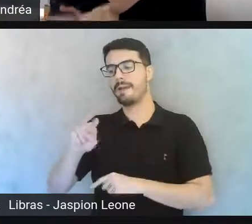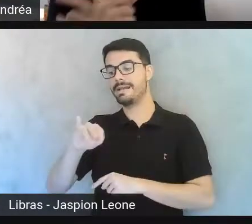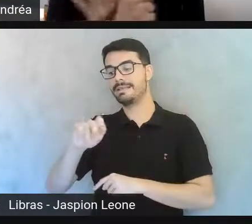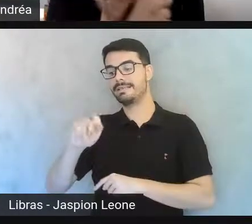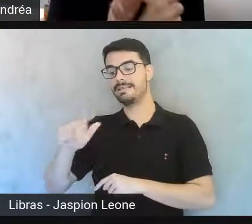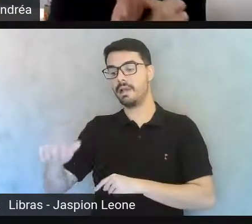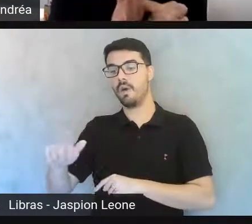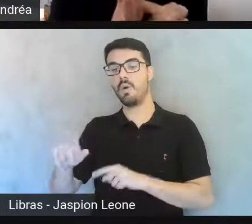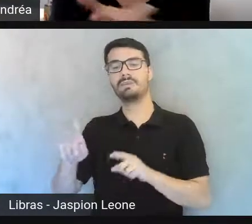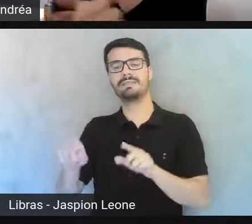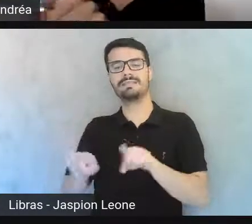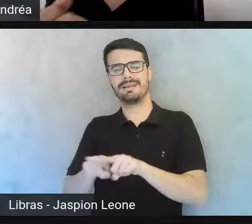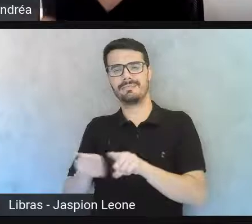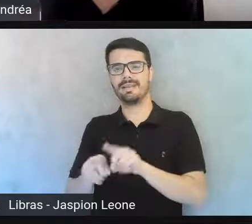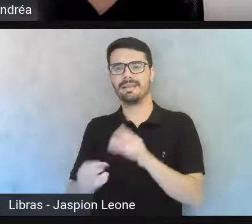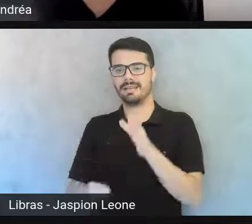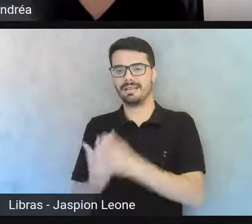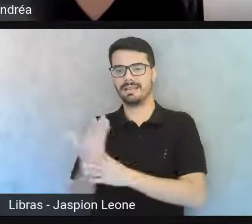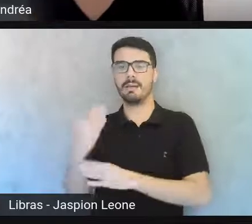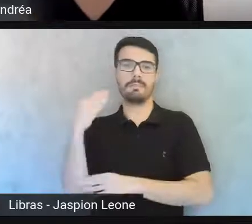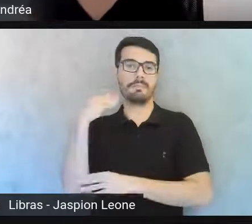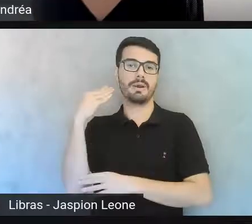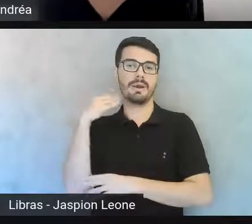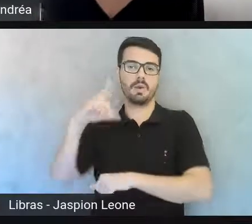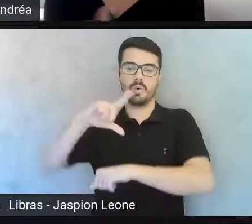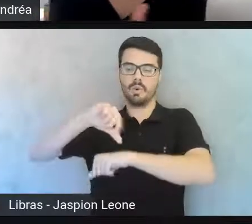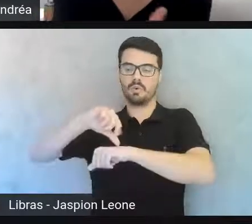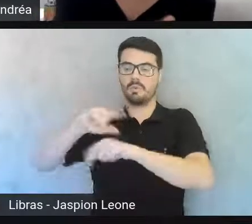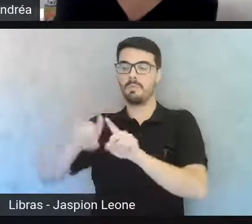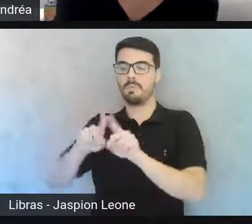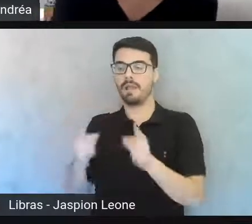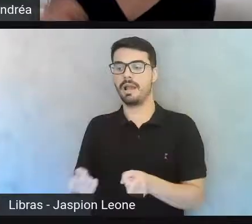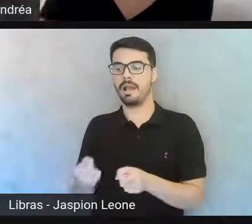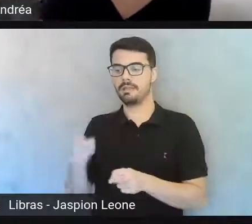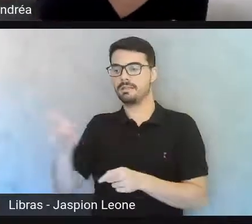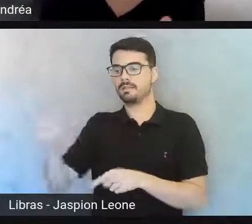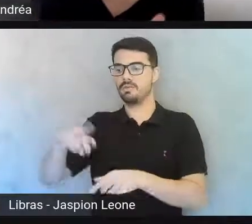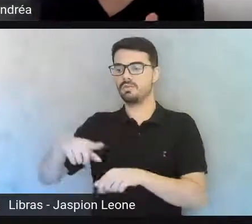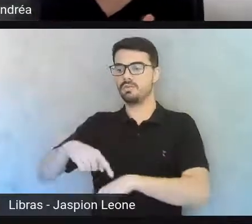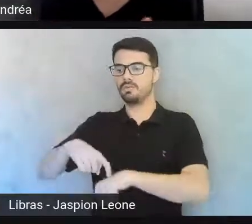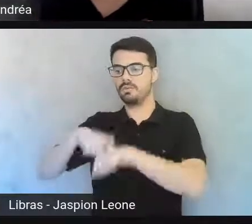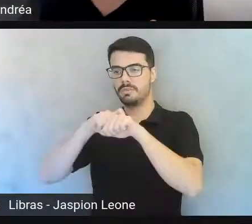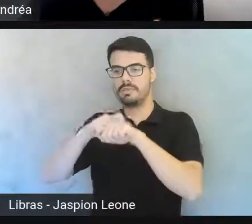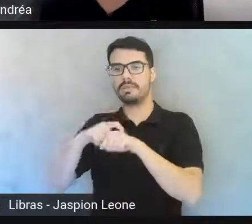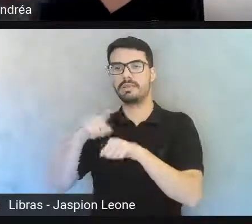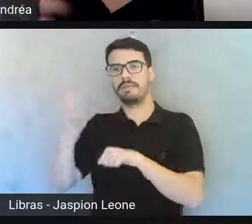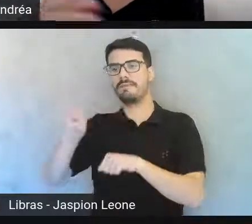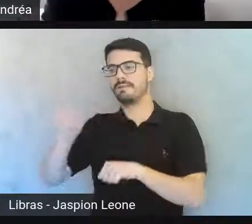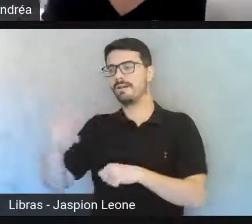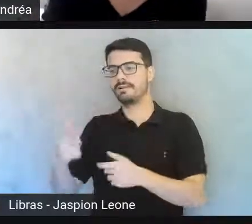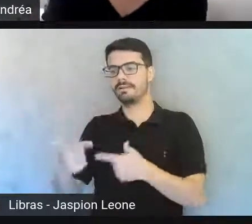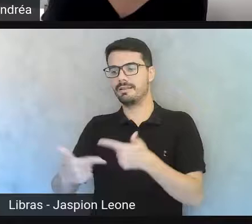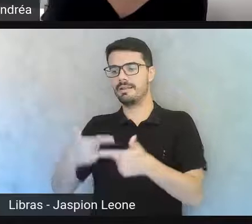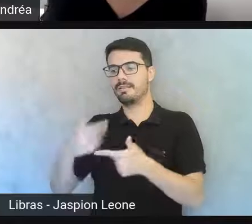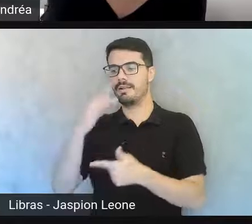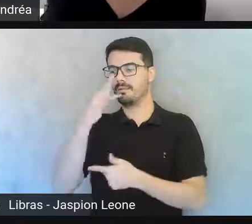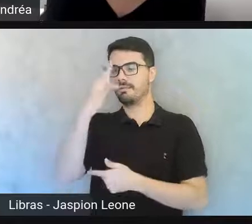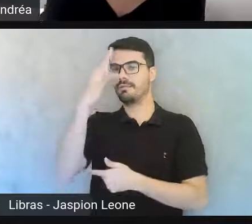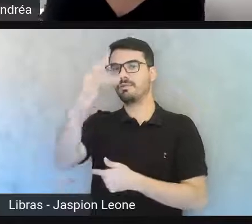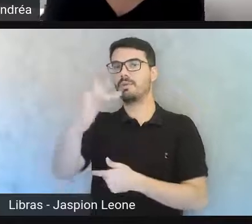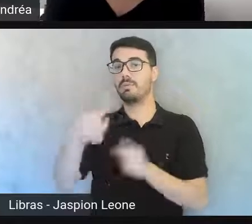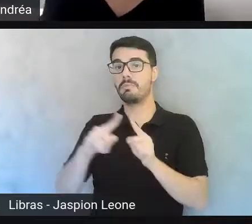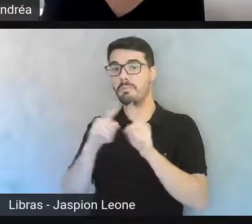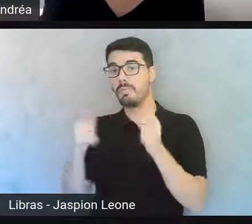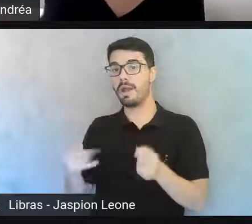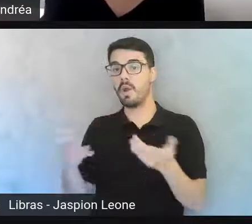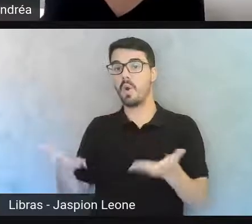né? Só que tem uma diferença, se eu suspendo parcialmente, crio banco de horas, ele vai me executar no futuro. Mas a tese hoje,